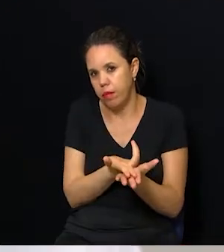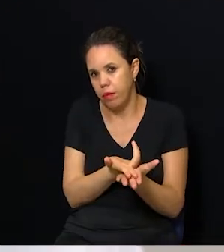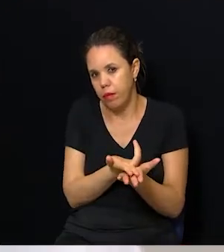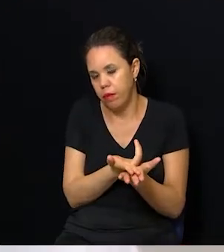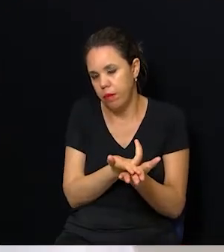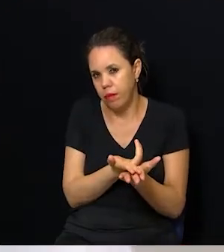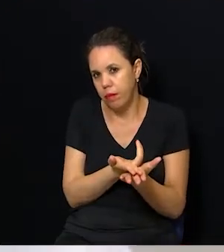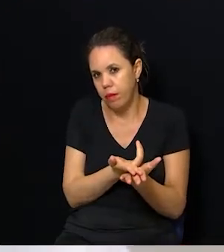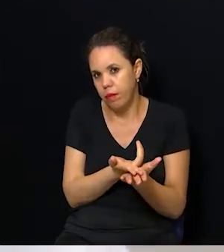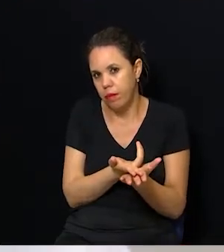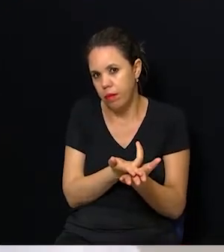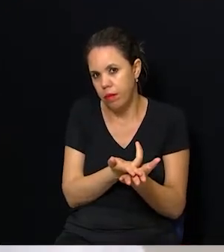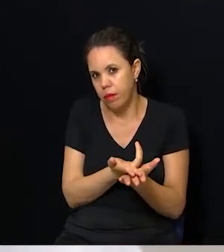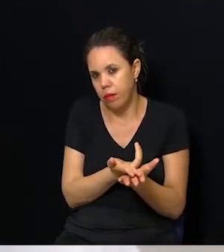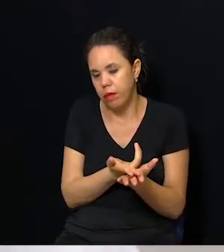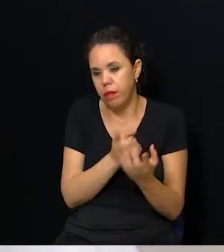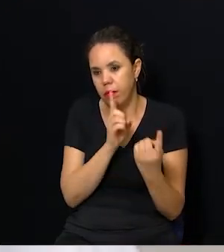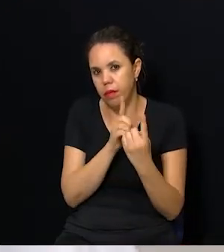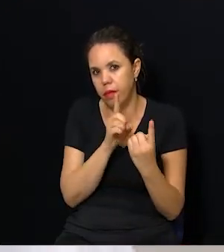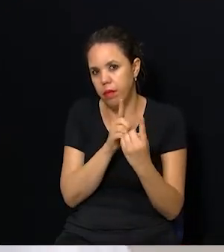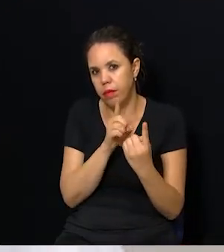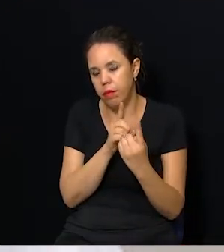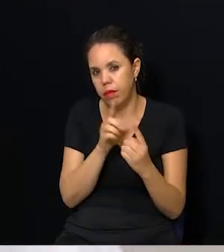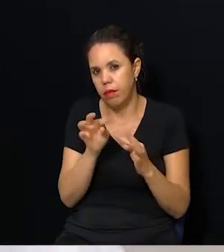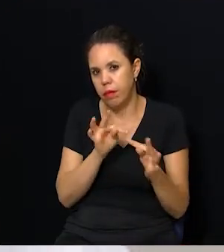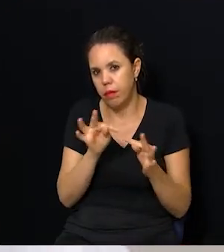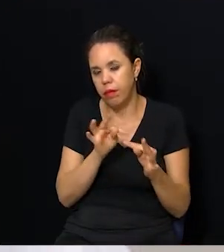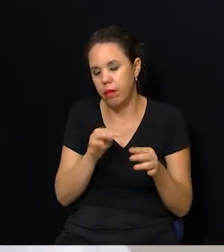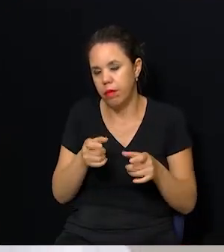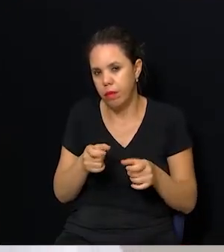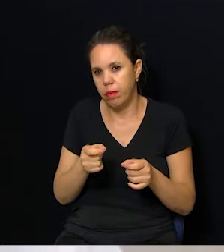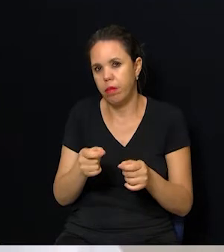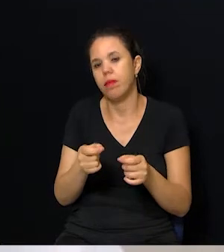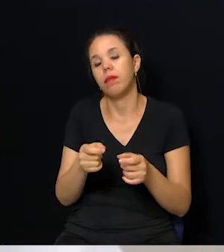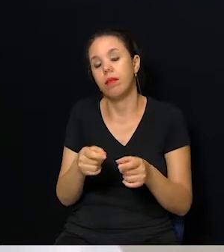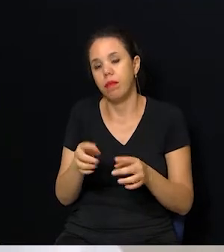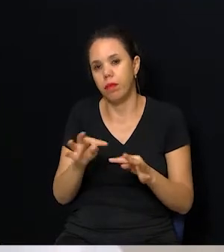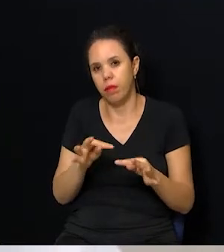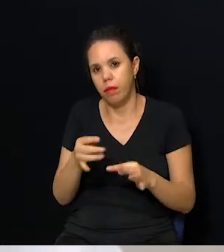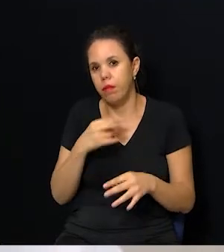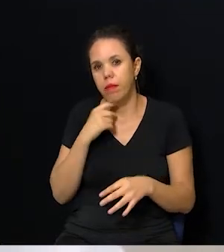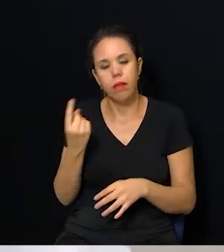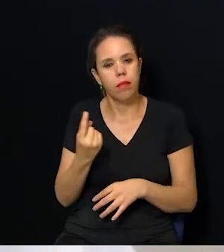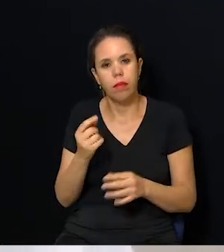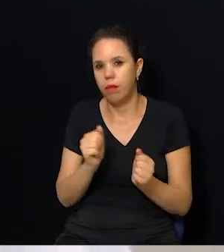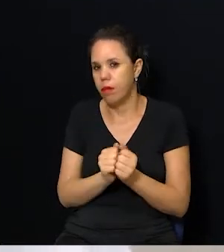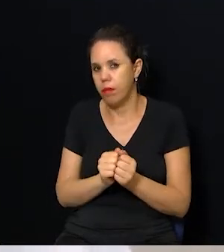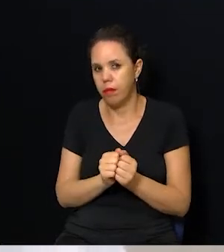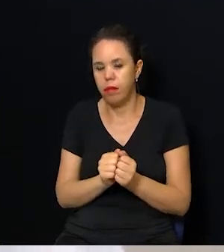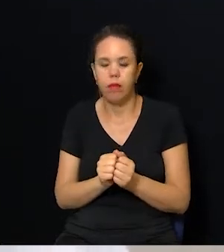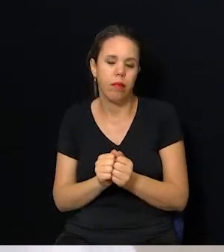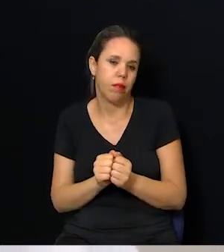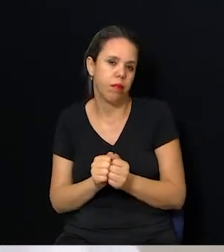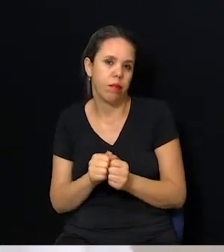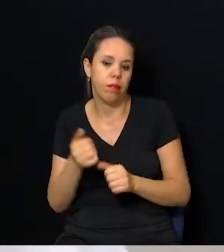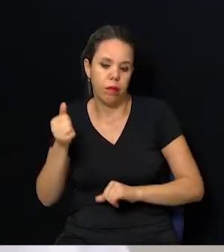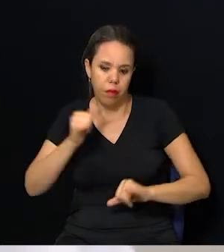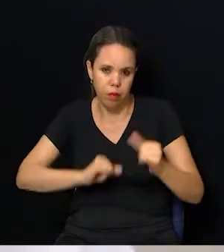maca do serviço ou da sala de radioterapia. Ninguém pode ficar lá junto, tá? Porque a